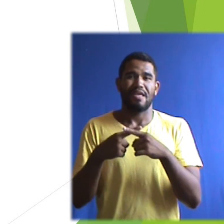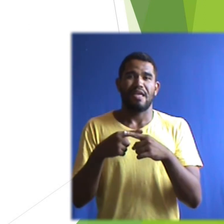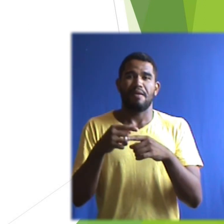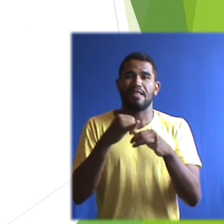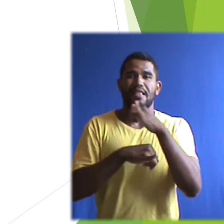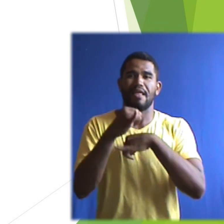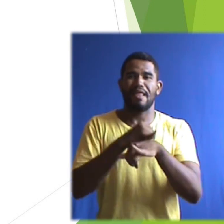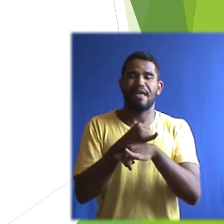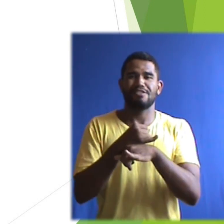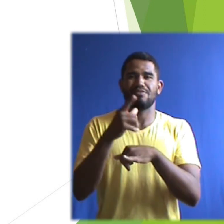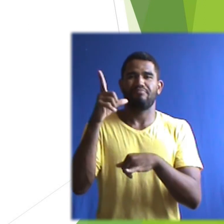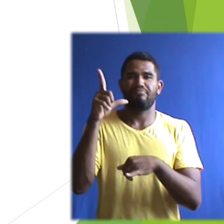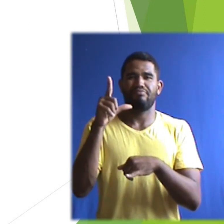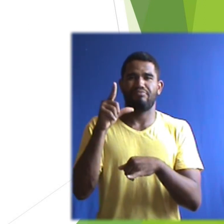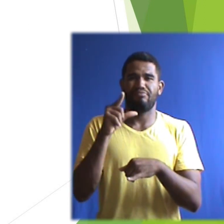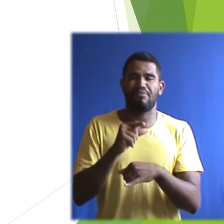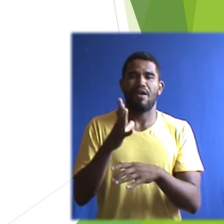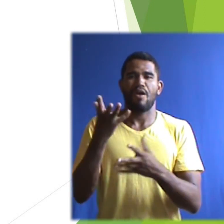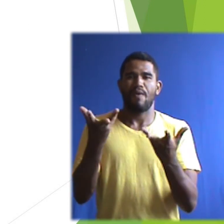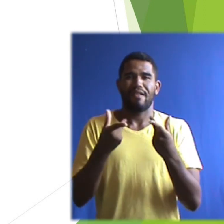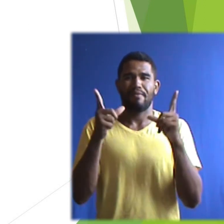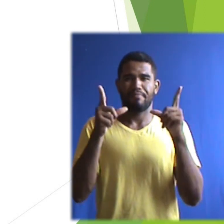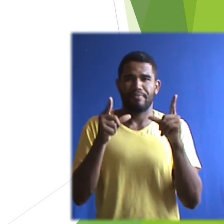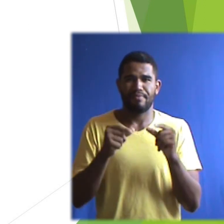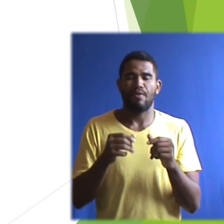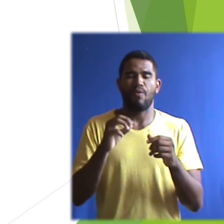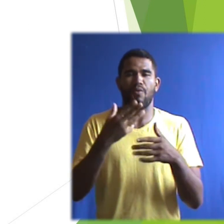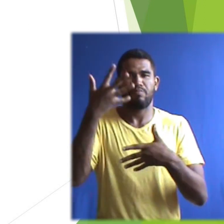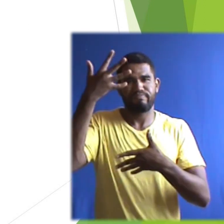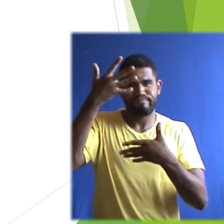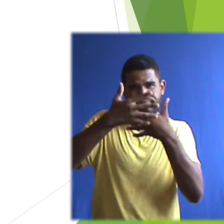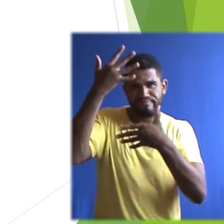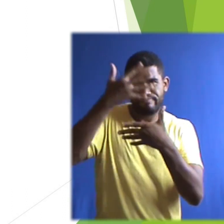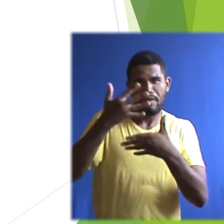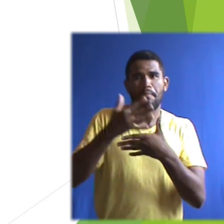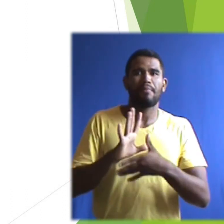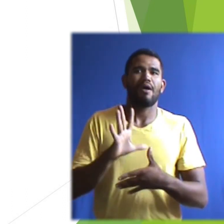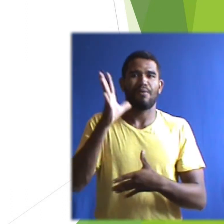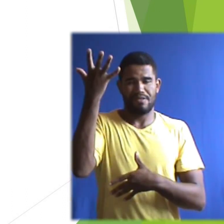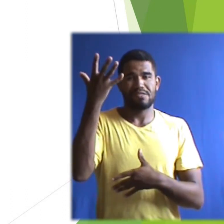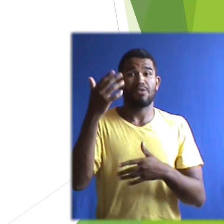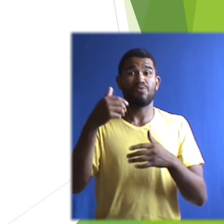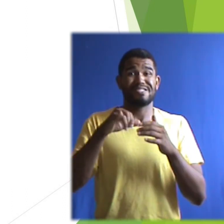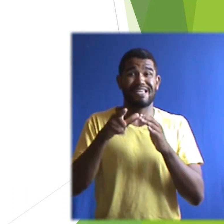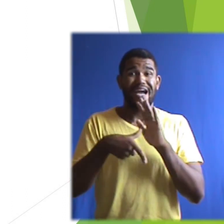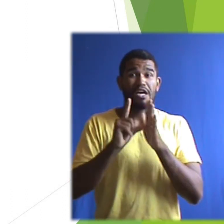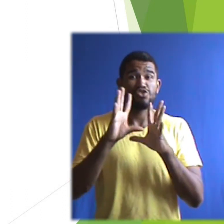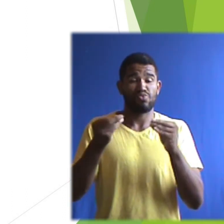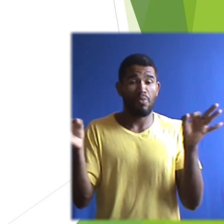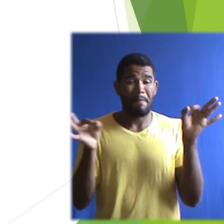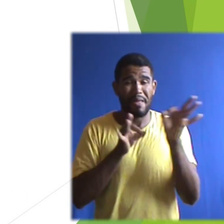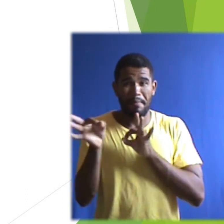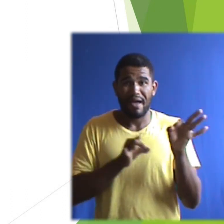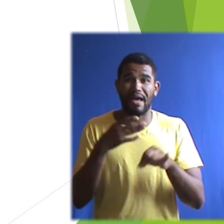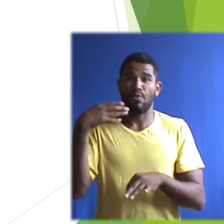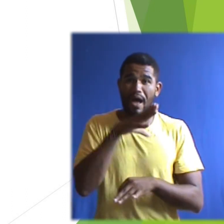Então, sempre fazendo, quando a gente for marcar live, as aulas online mesmo, assíncronas, a gente já vem preparado